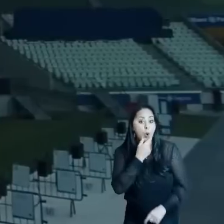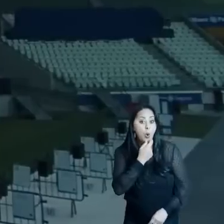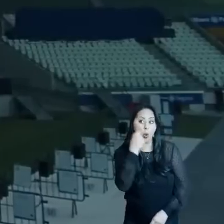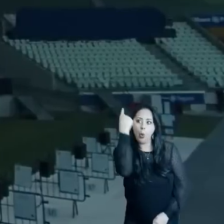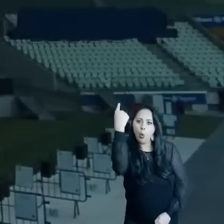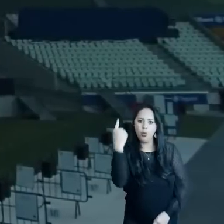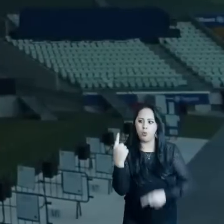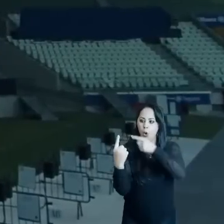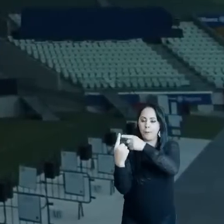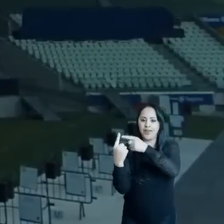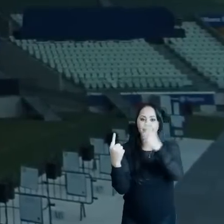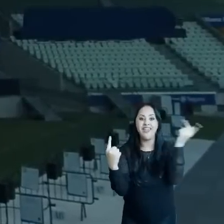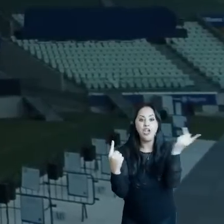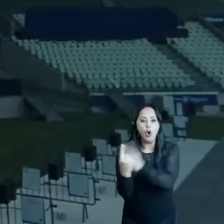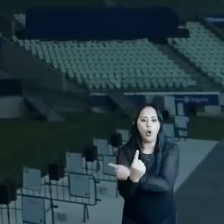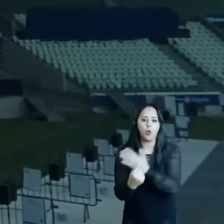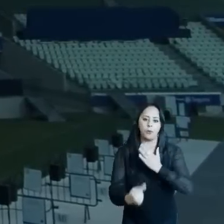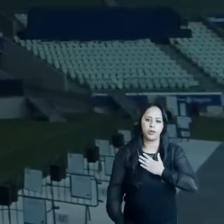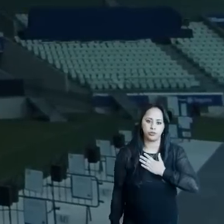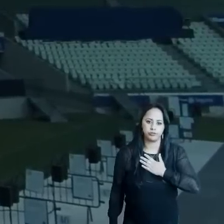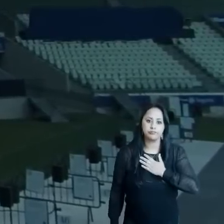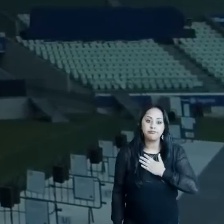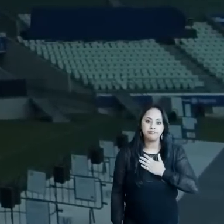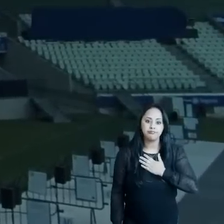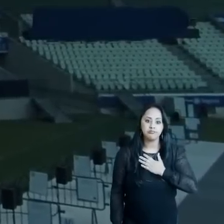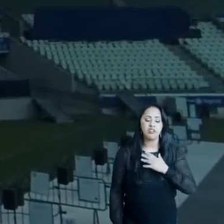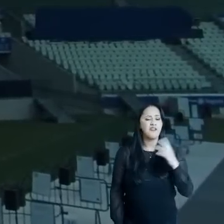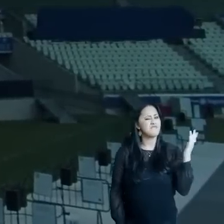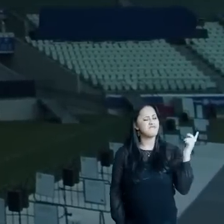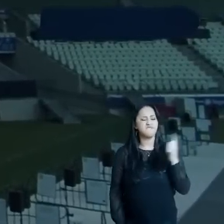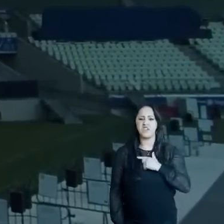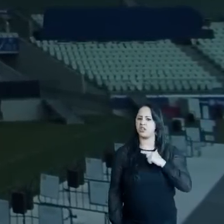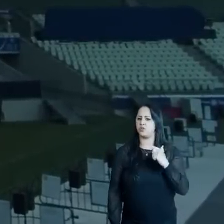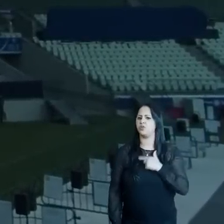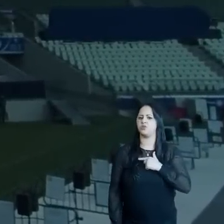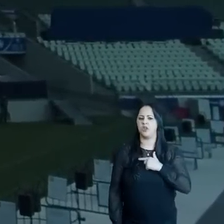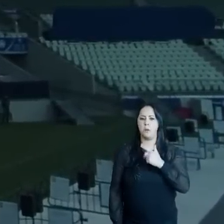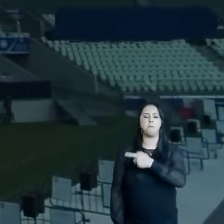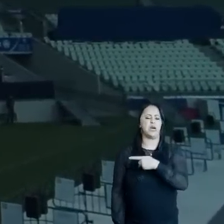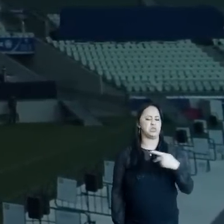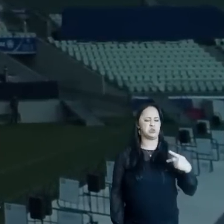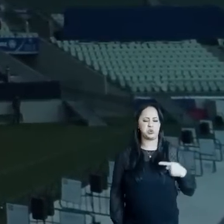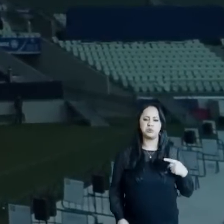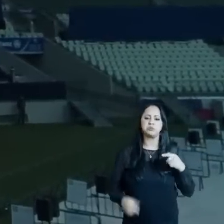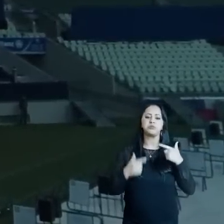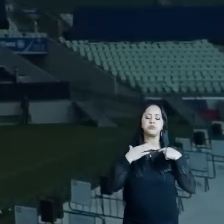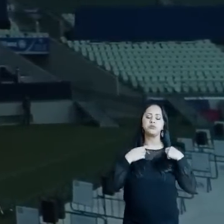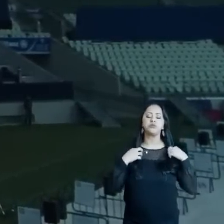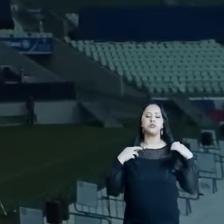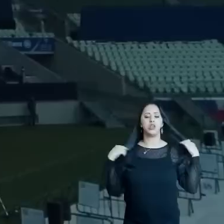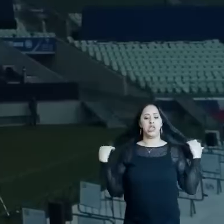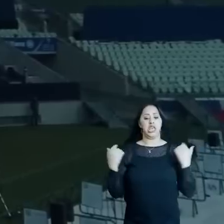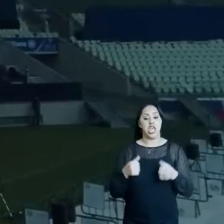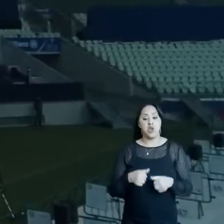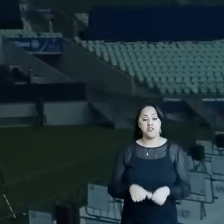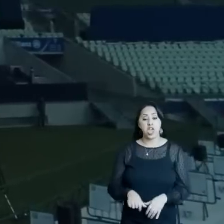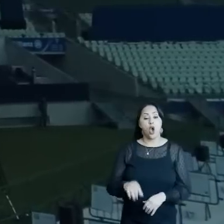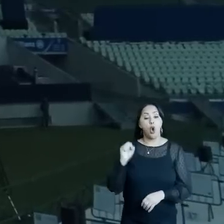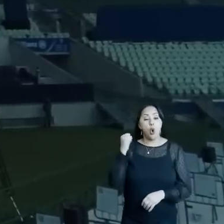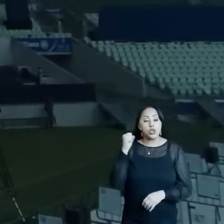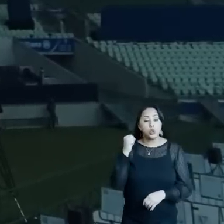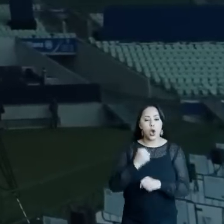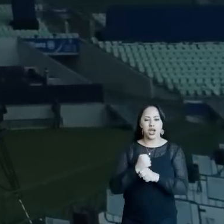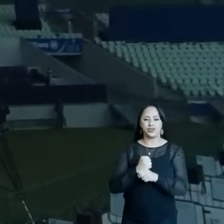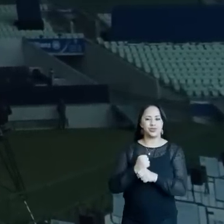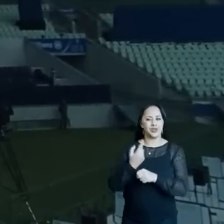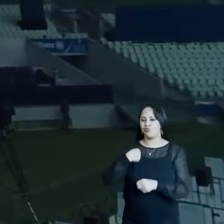um homem tinha falhado comigo. Muito feio, assim, muito feio. Um pastor tinha falhado comigo muito feio. Eu fiquei 8 anos